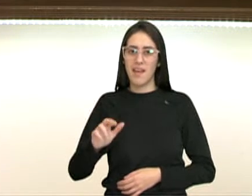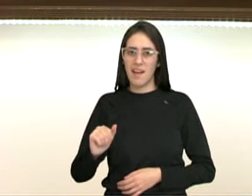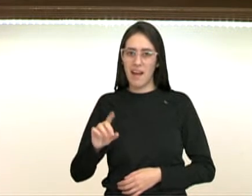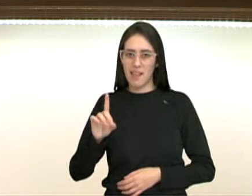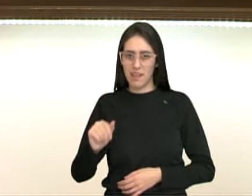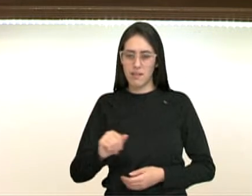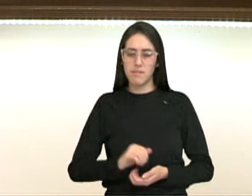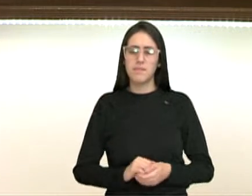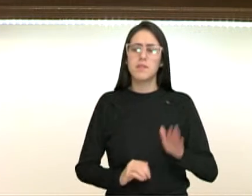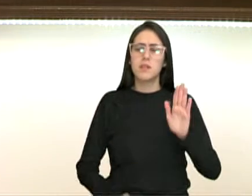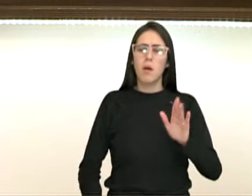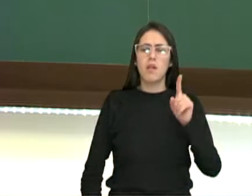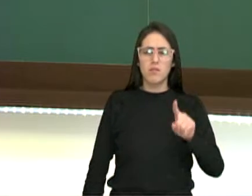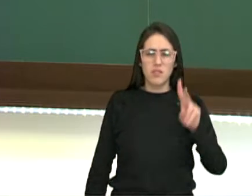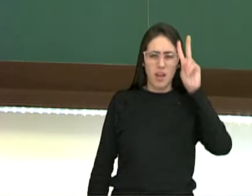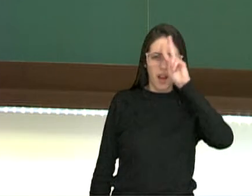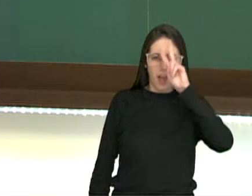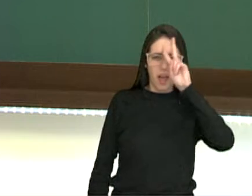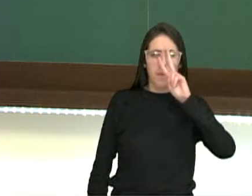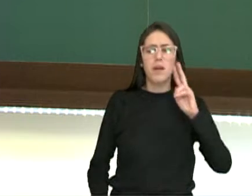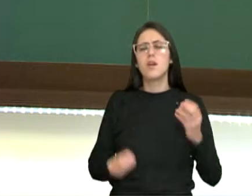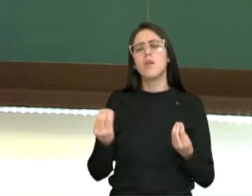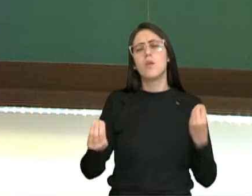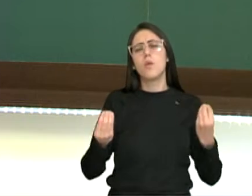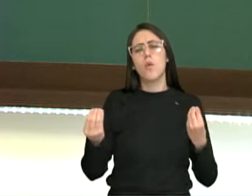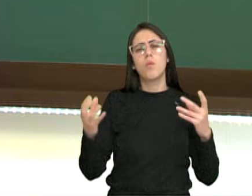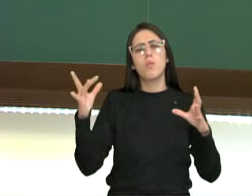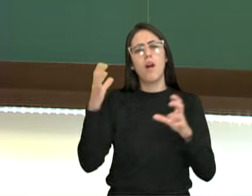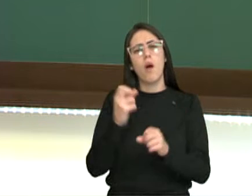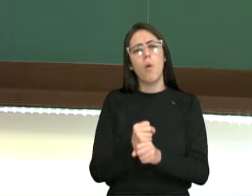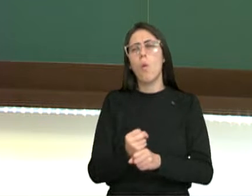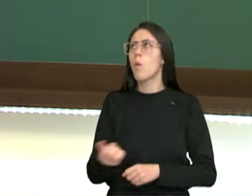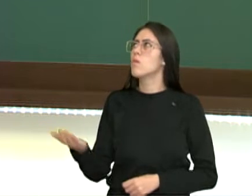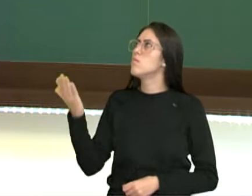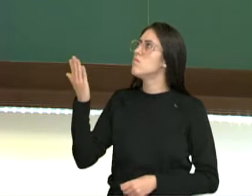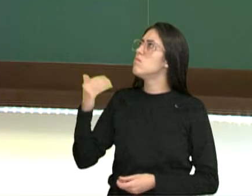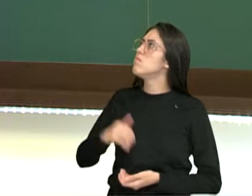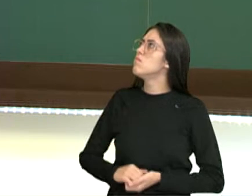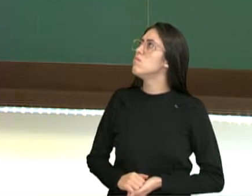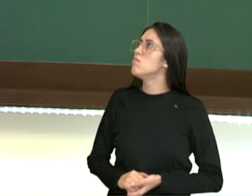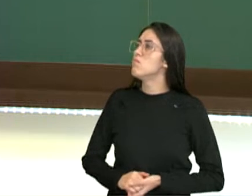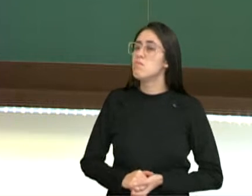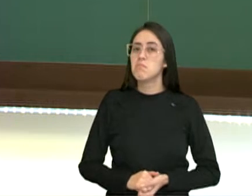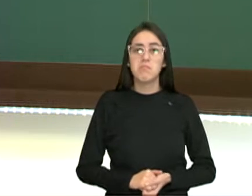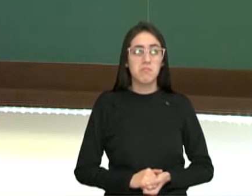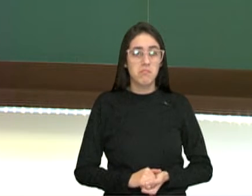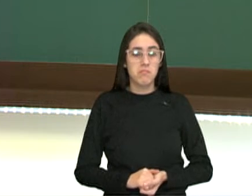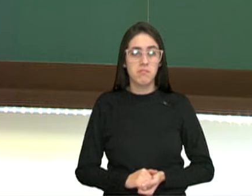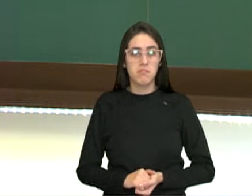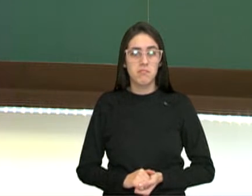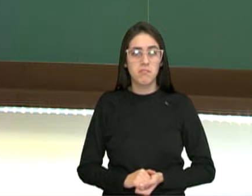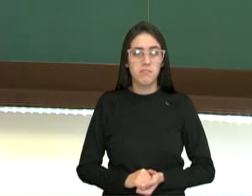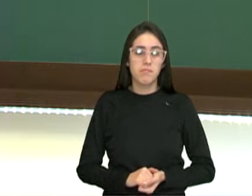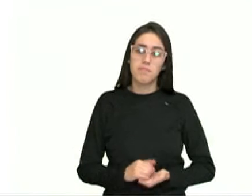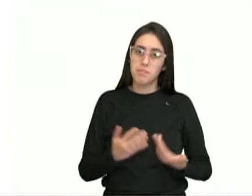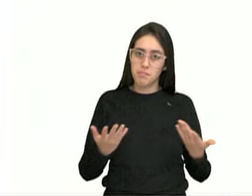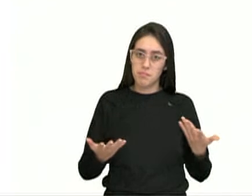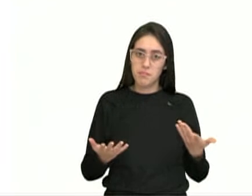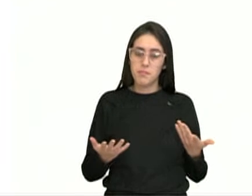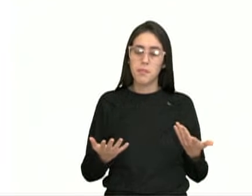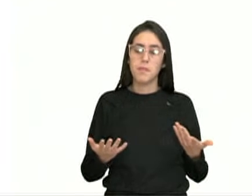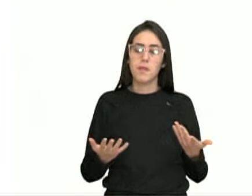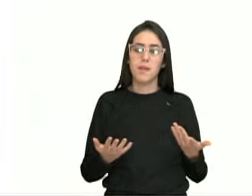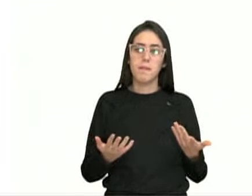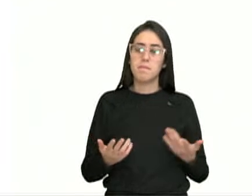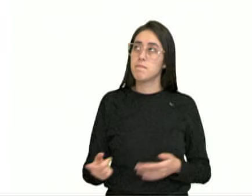Mas você se lembra como é que a gente faz para calcular a média ponderada? Bom,